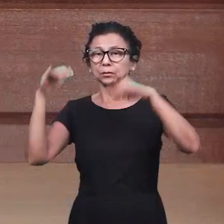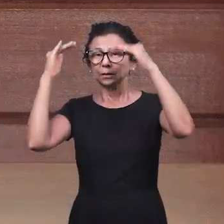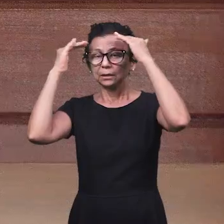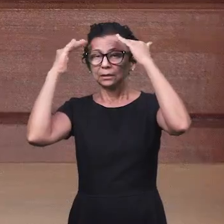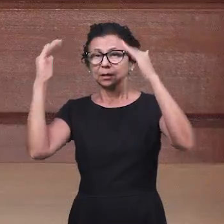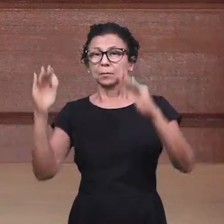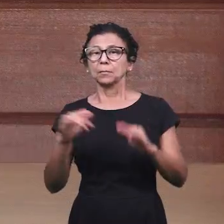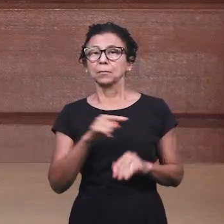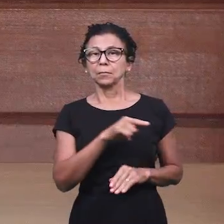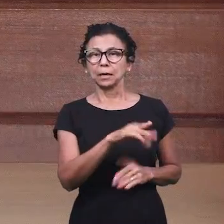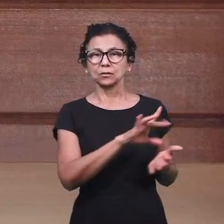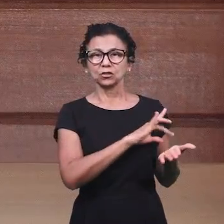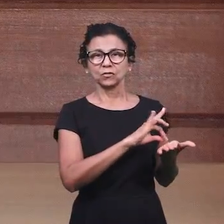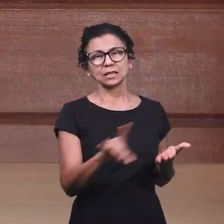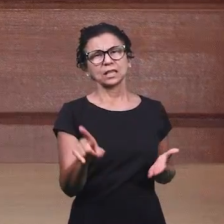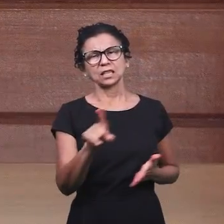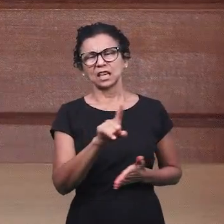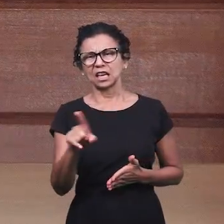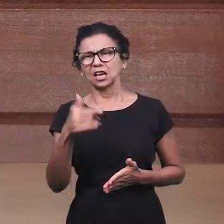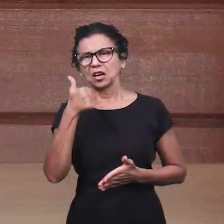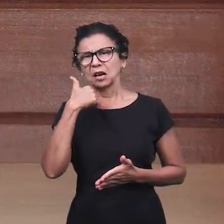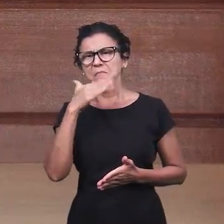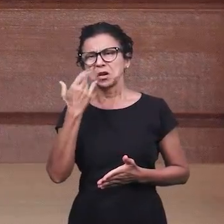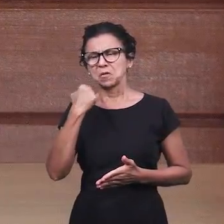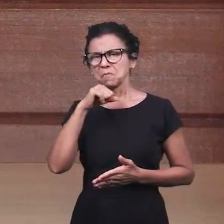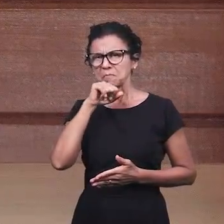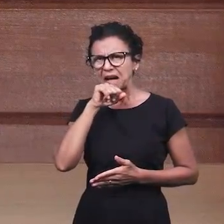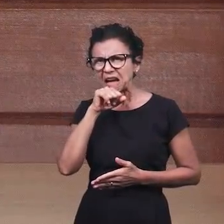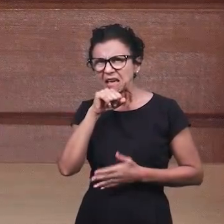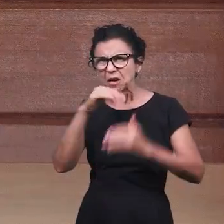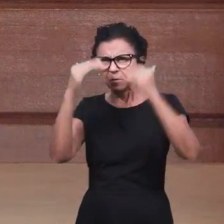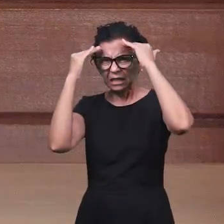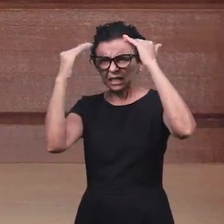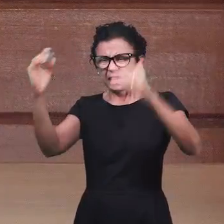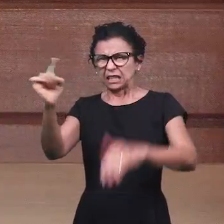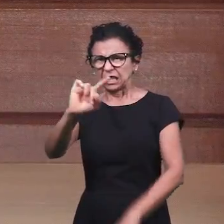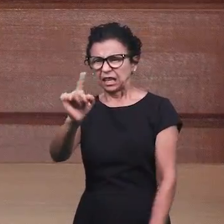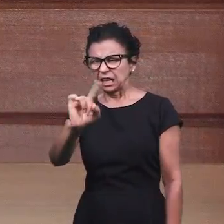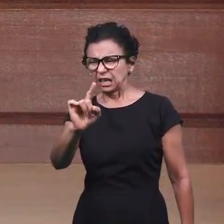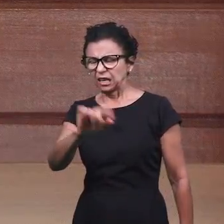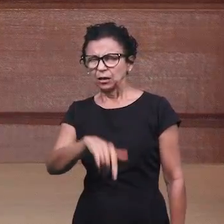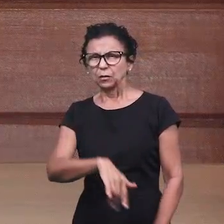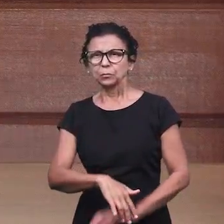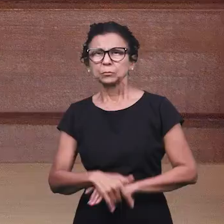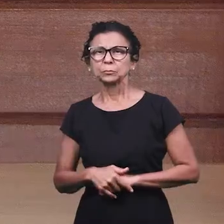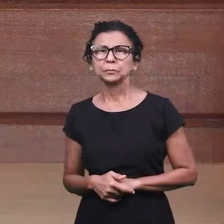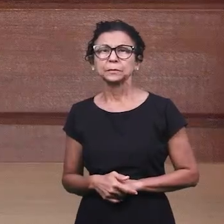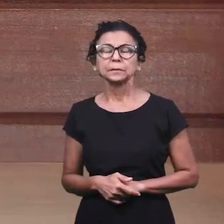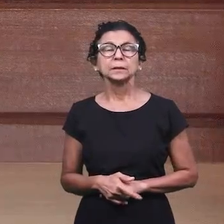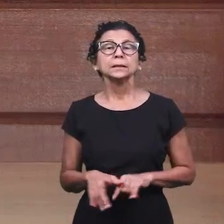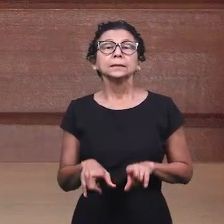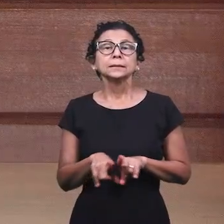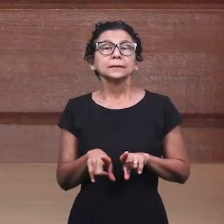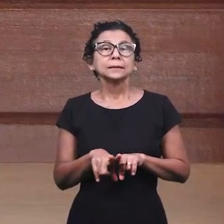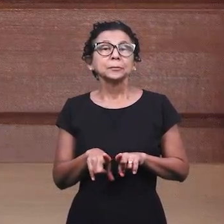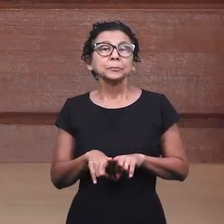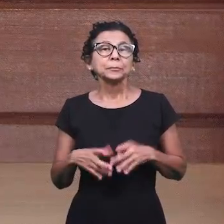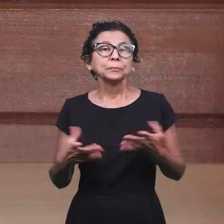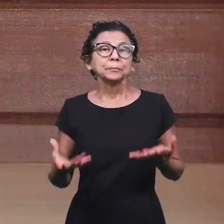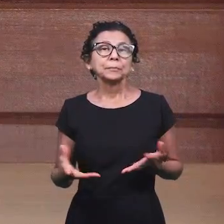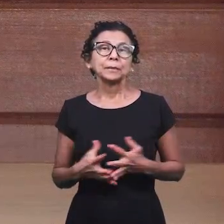São 18 características, né? Começa com amantes de si mesmos, avarentos, presunçosos, soberbos,